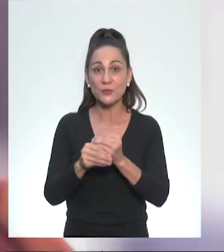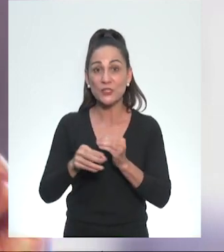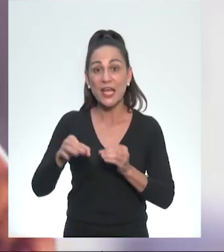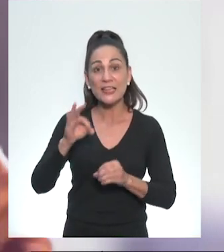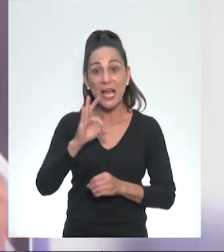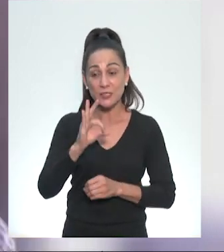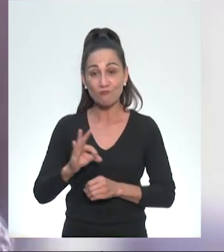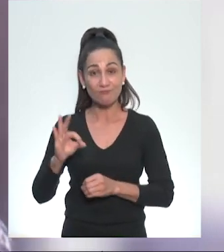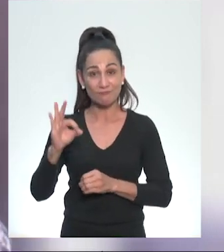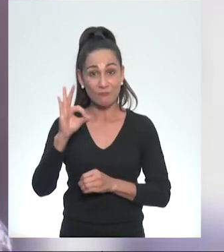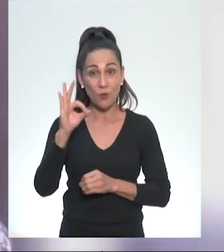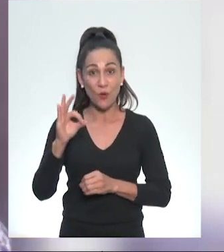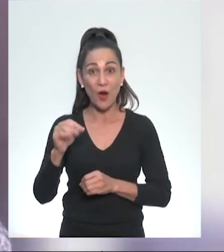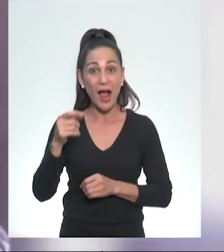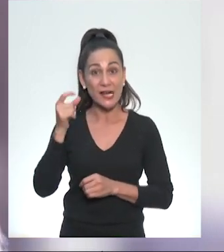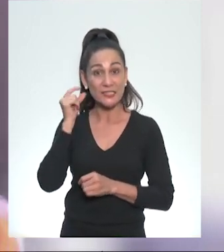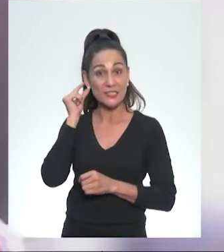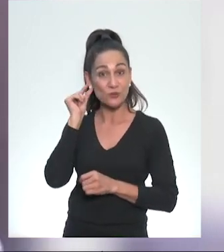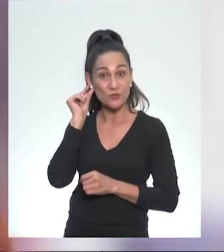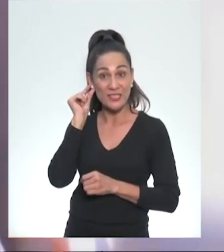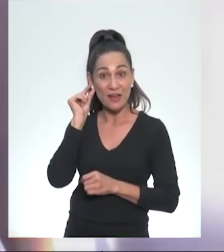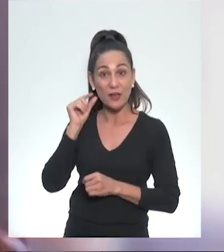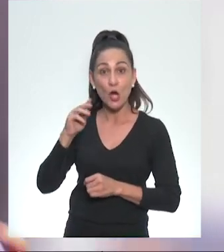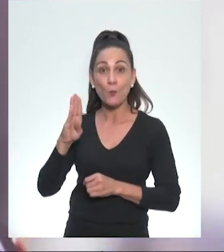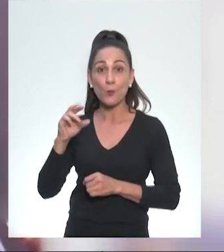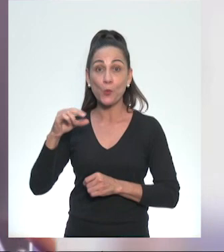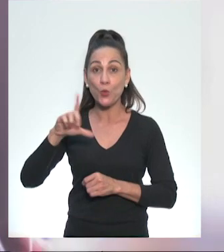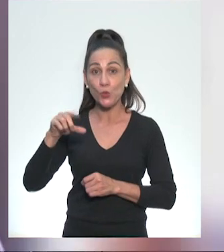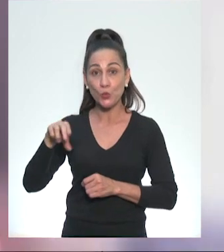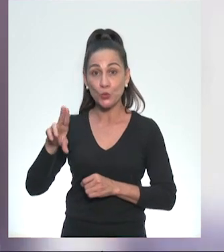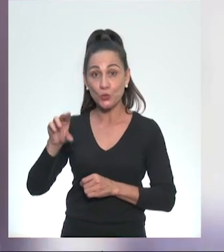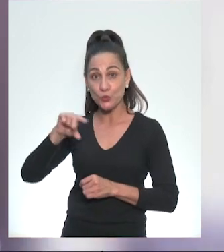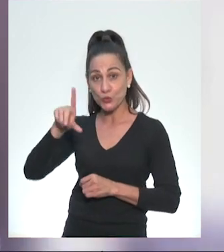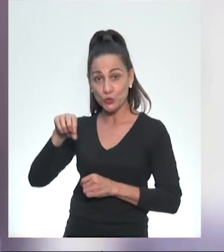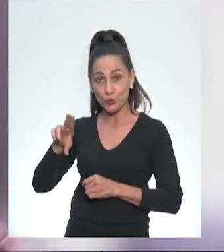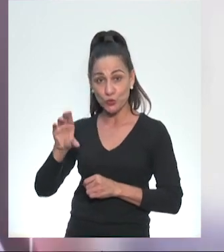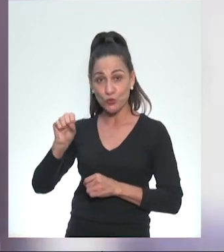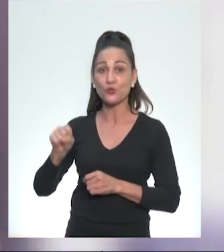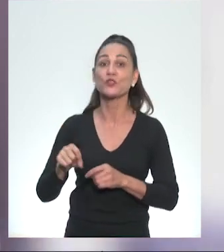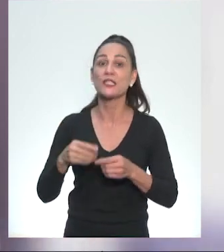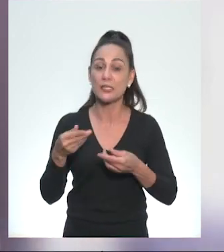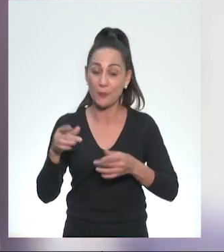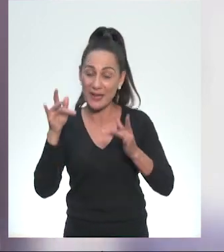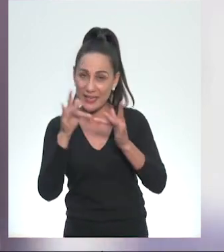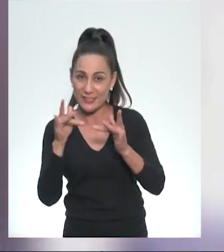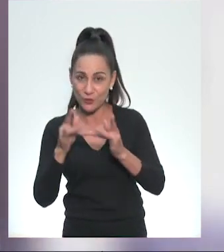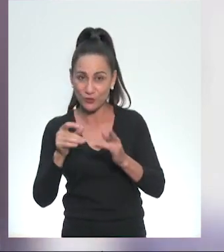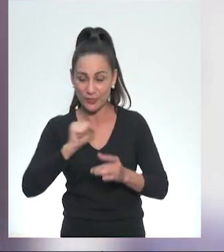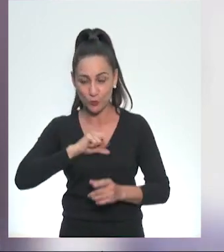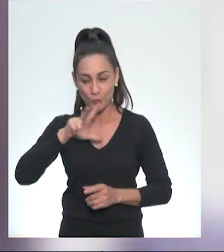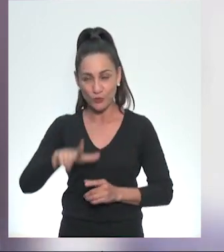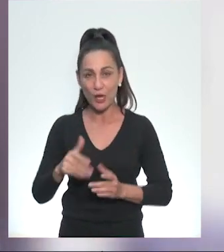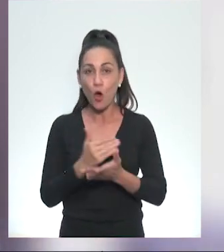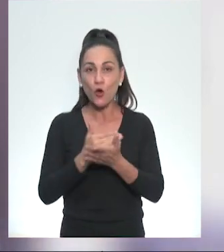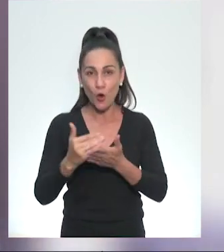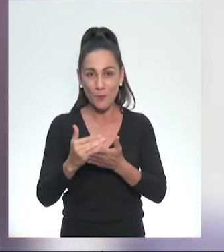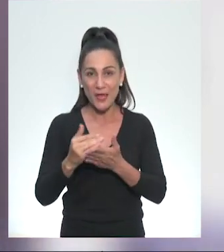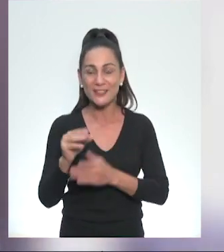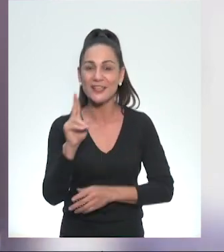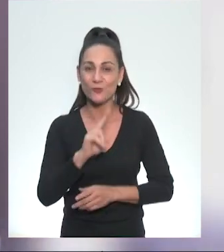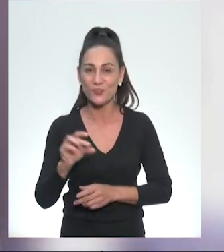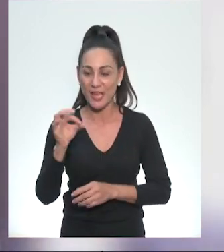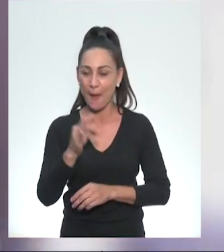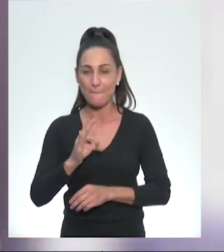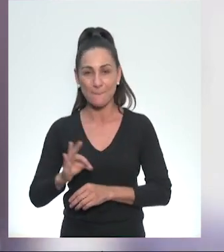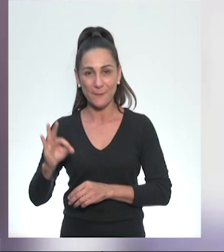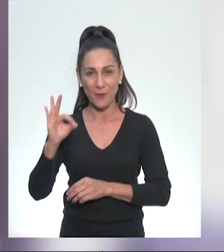eles usavam os búzios, né, na verdade, como troca, e não as moedas. Por esse contato com Portugal, começam a usar as moedas